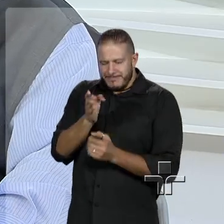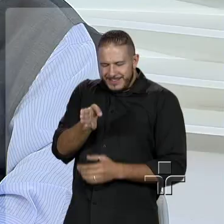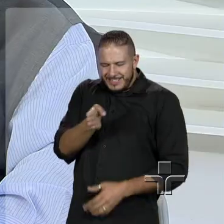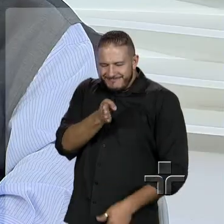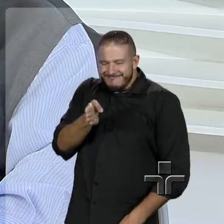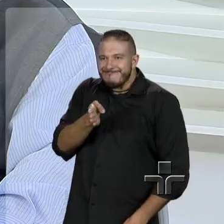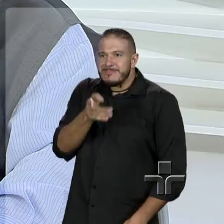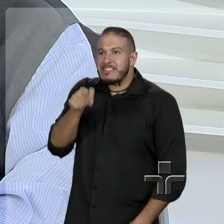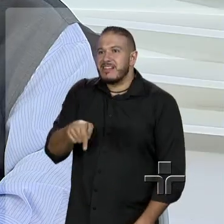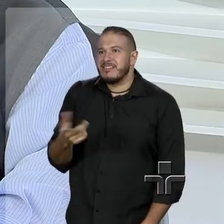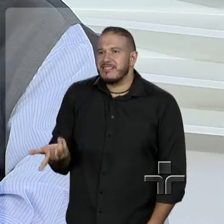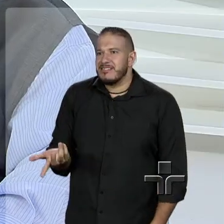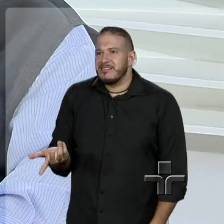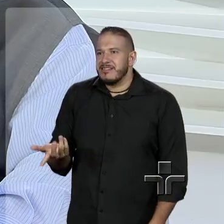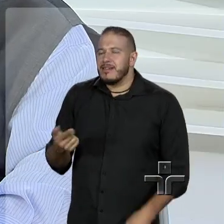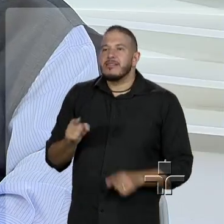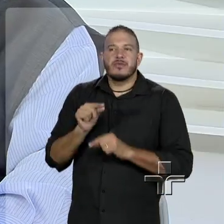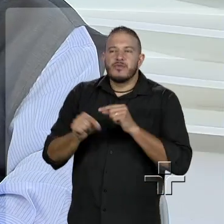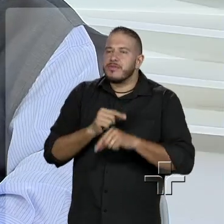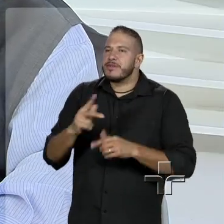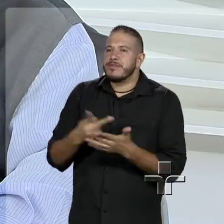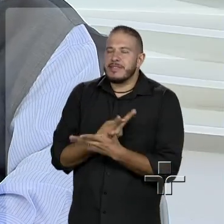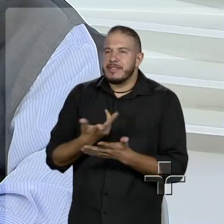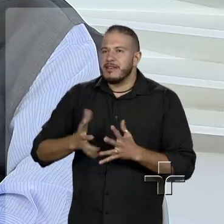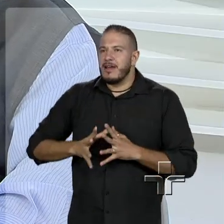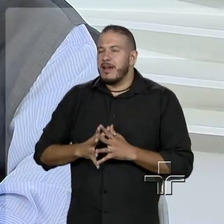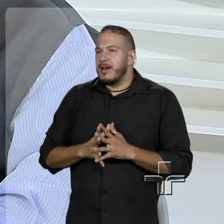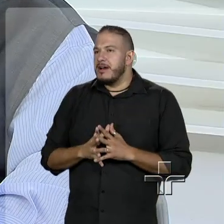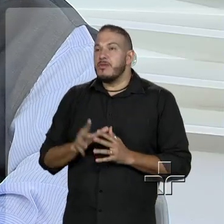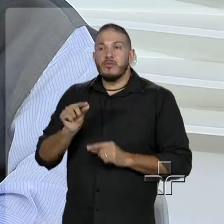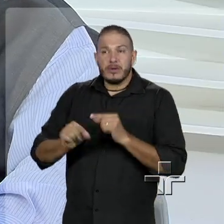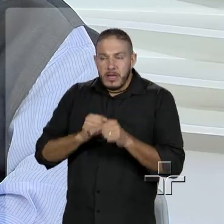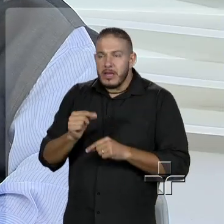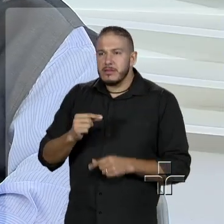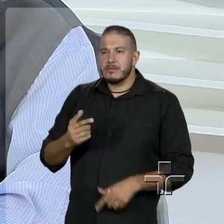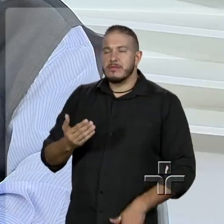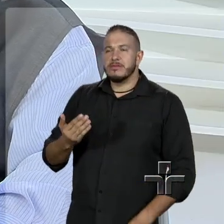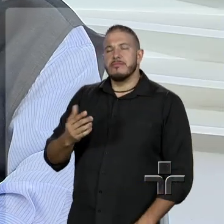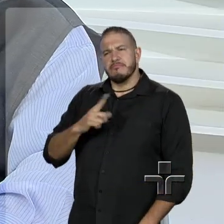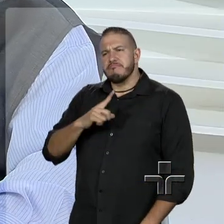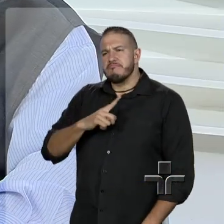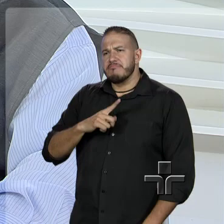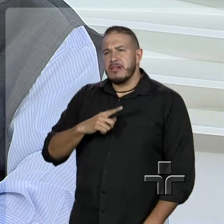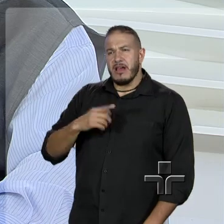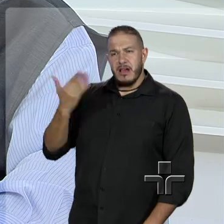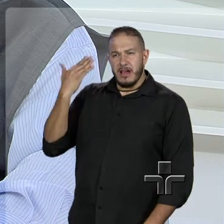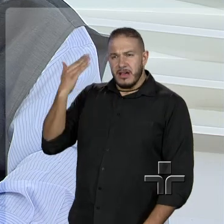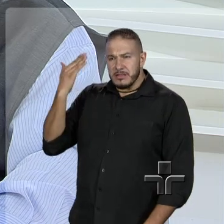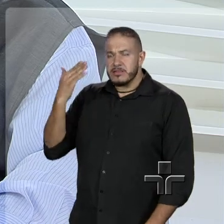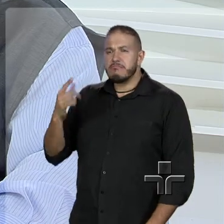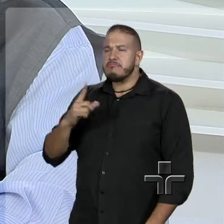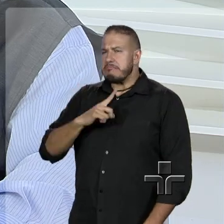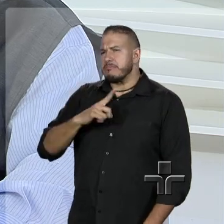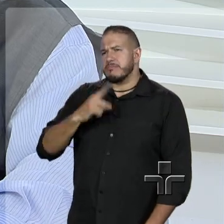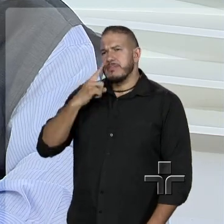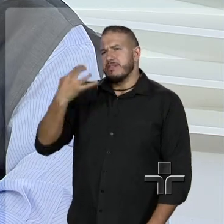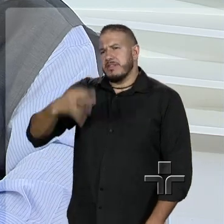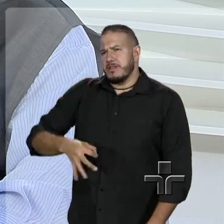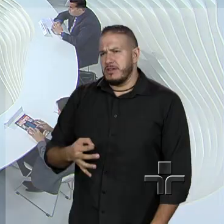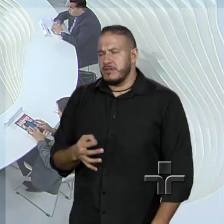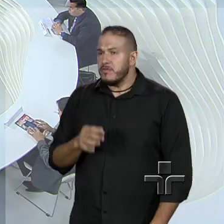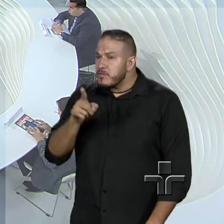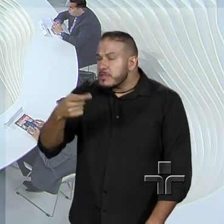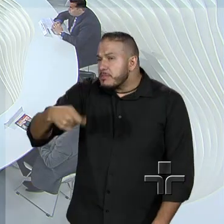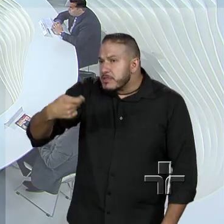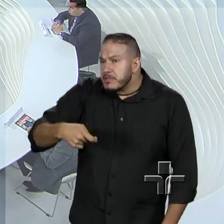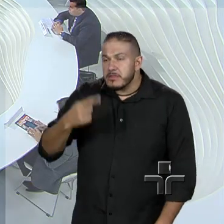o que acontece? O Keynes tinha toda a razão. O Keynes tinha toda a razão. Você